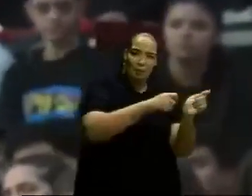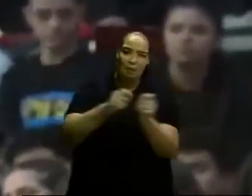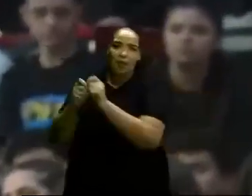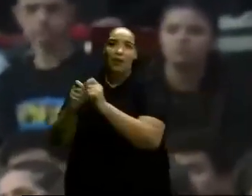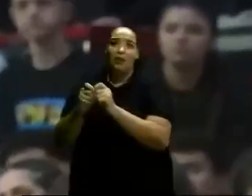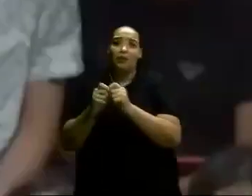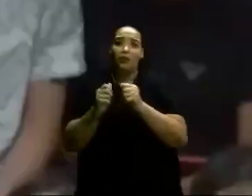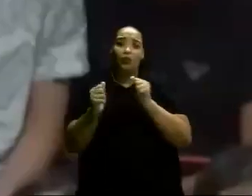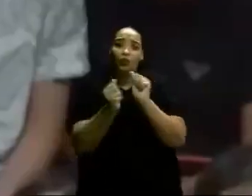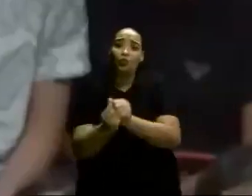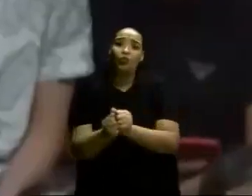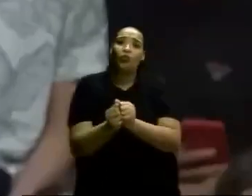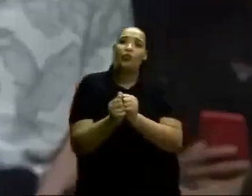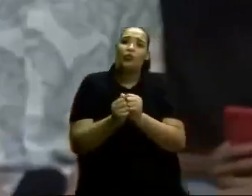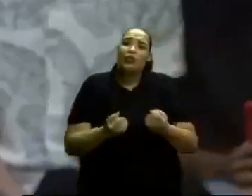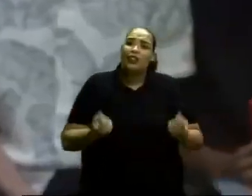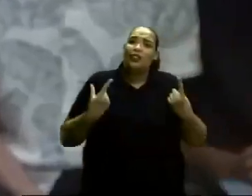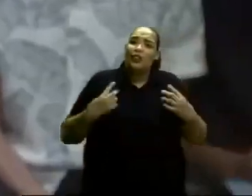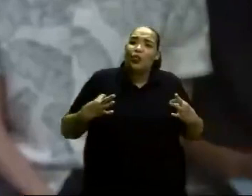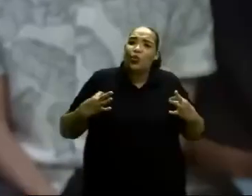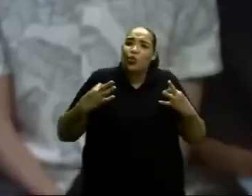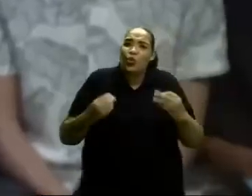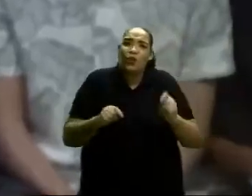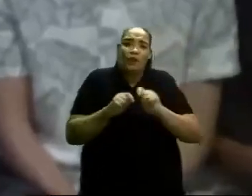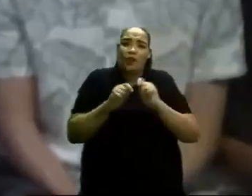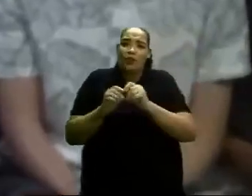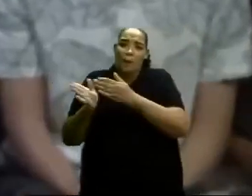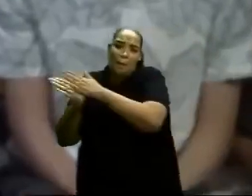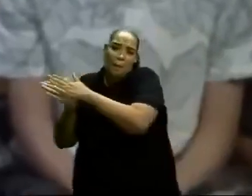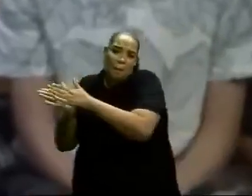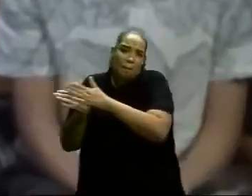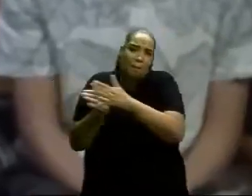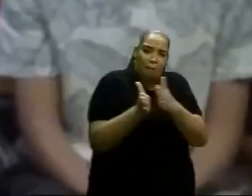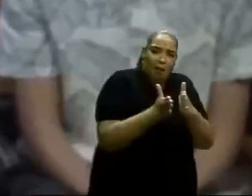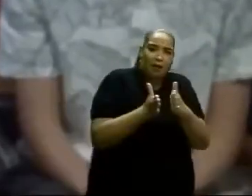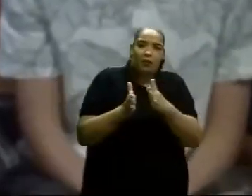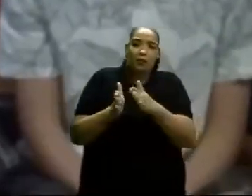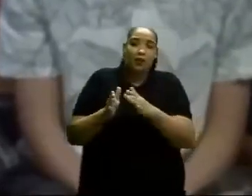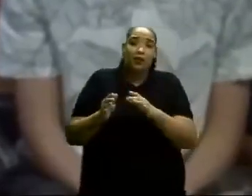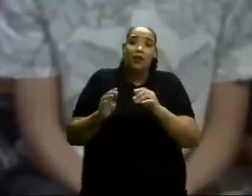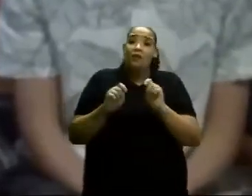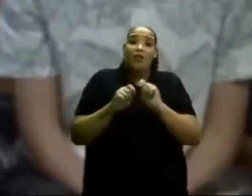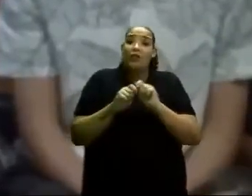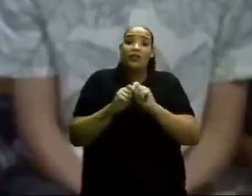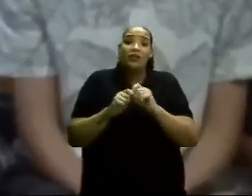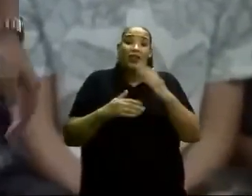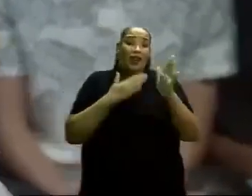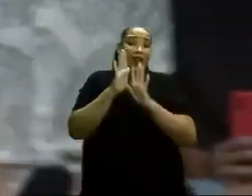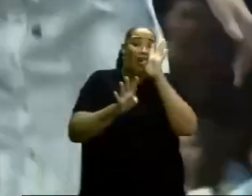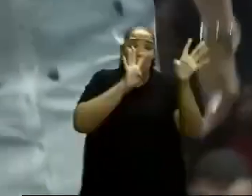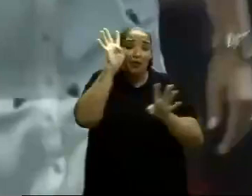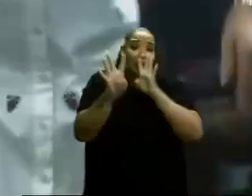meio. Mas estranho, tudo que você vai fazer em ordem, é em ordem. Eles vão fazer de forma totalmente